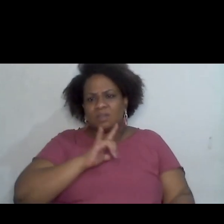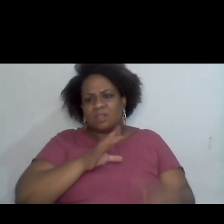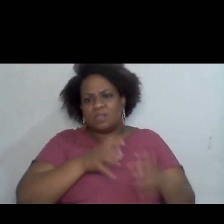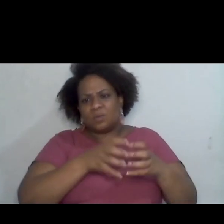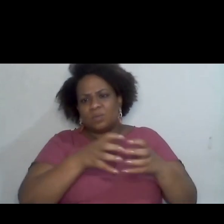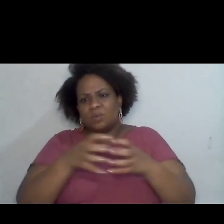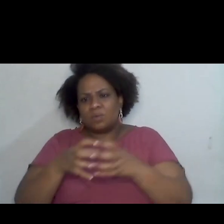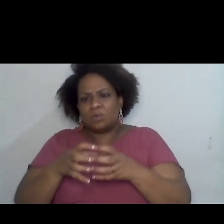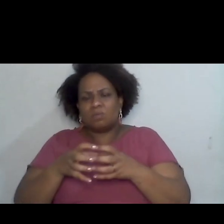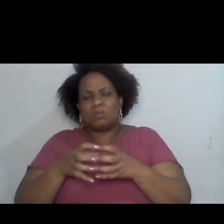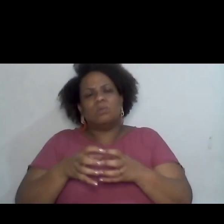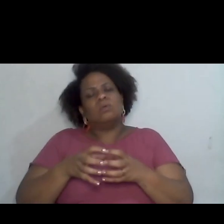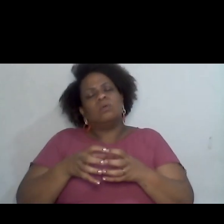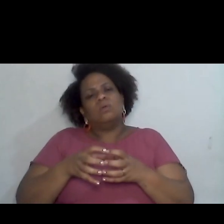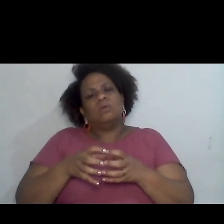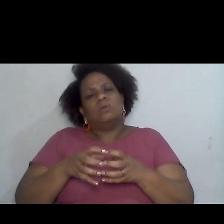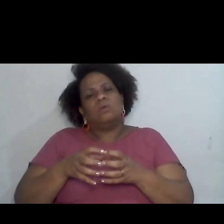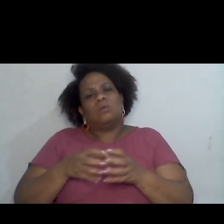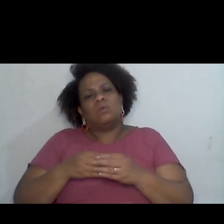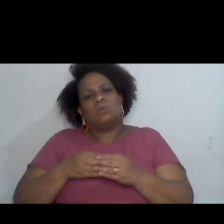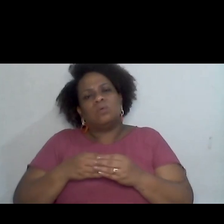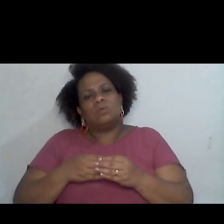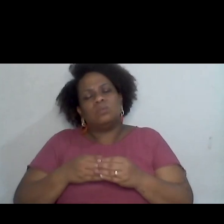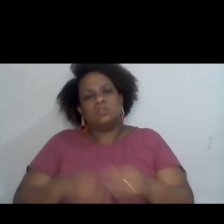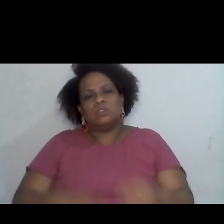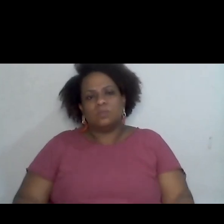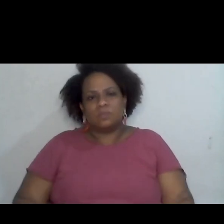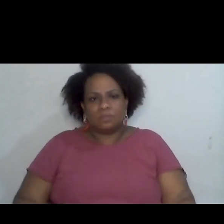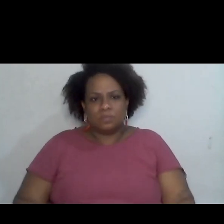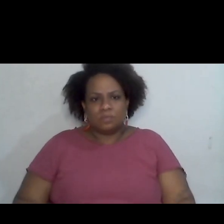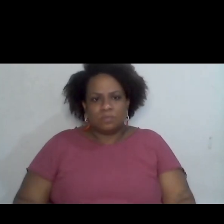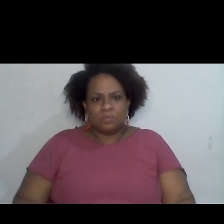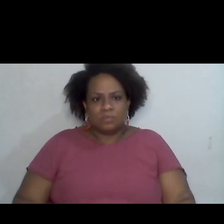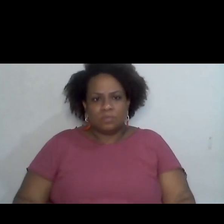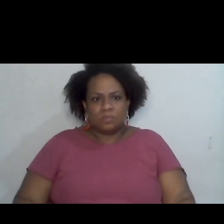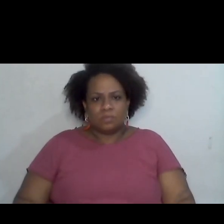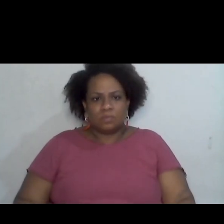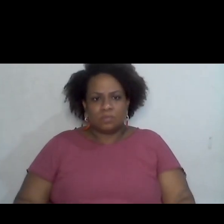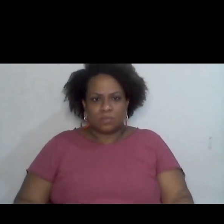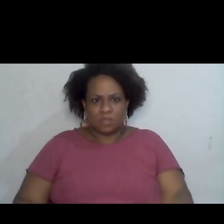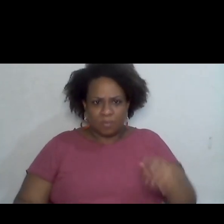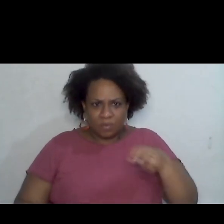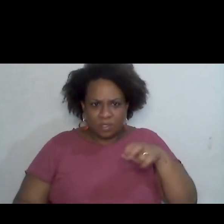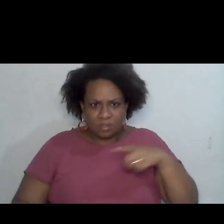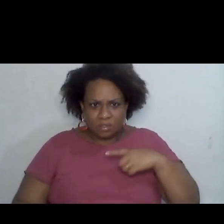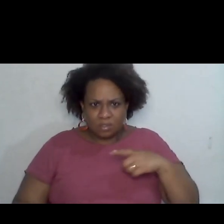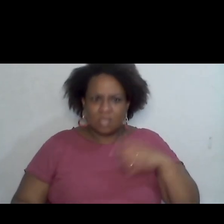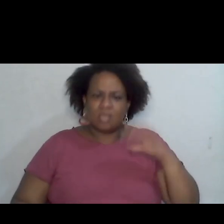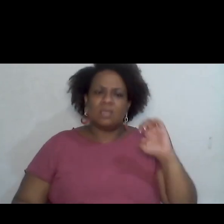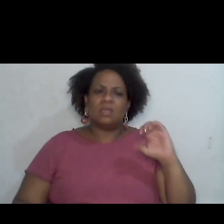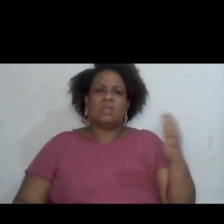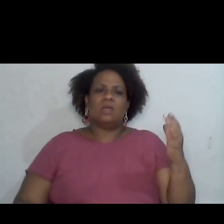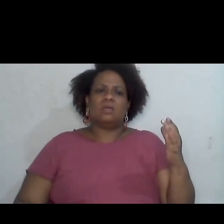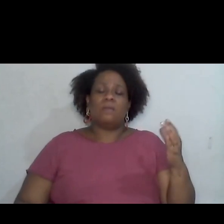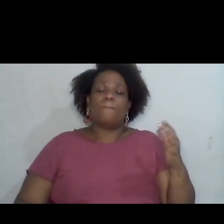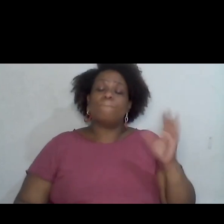a bancada dos banqueiros, e não tem a bancada da cultura. A cultura não tem potencial para isso? Claro que tem, o que não tem organização. A gente precisa,